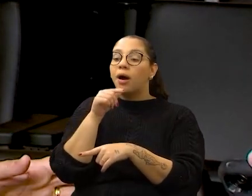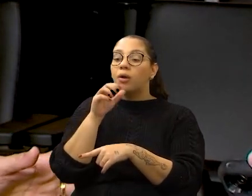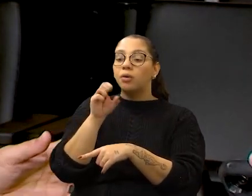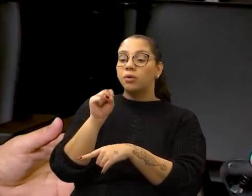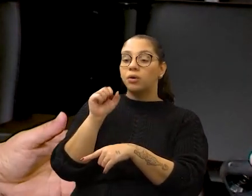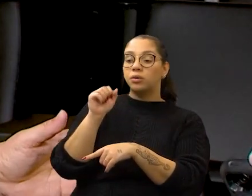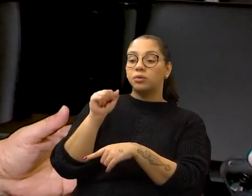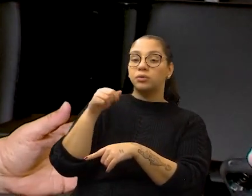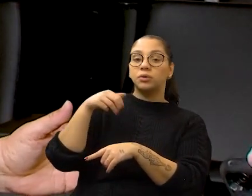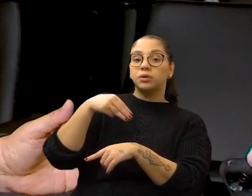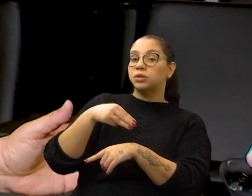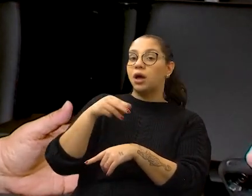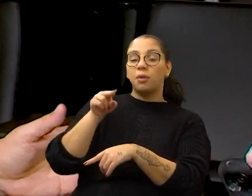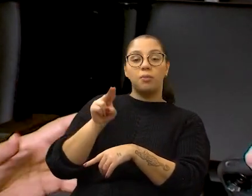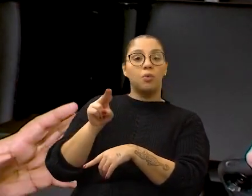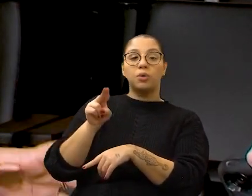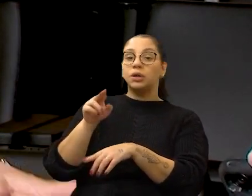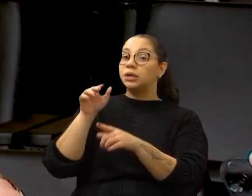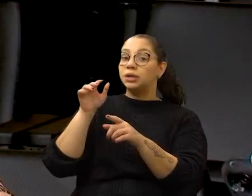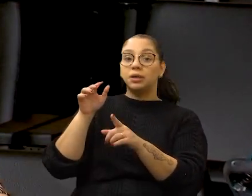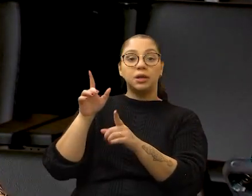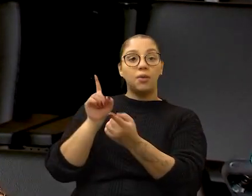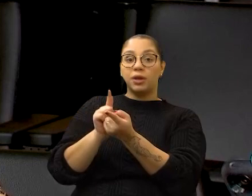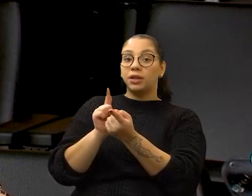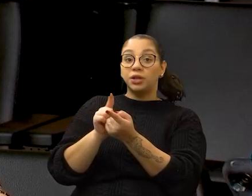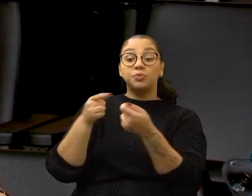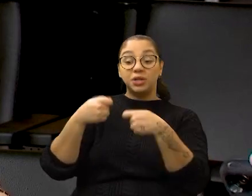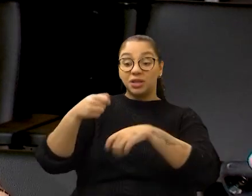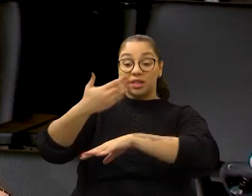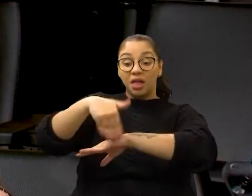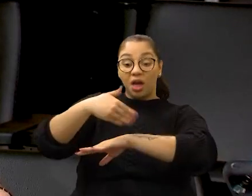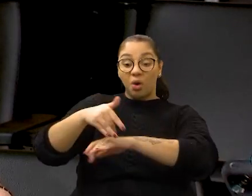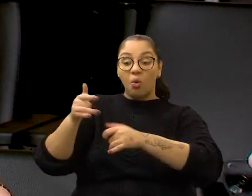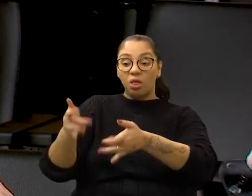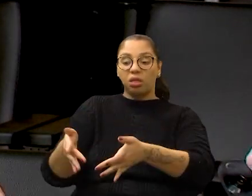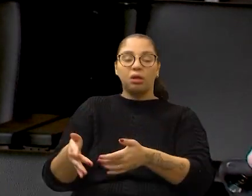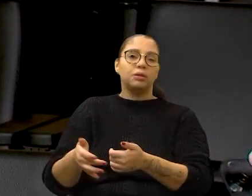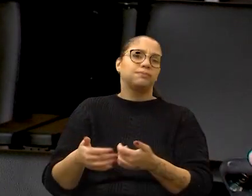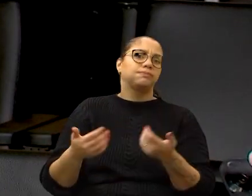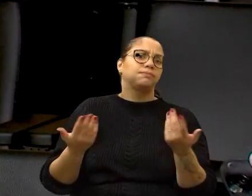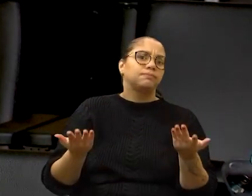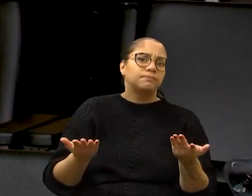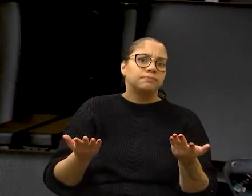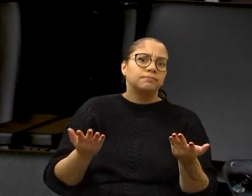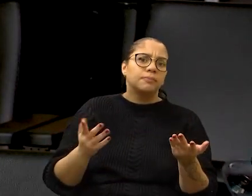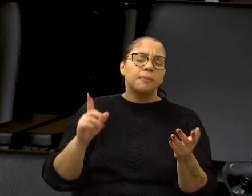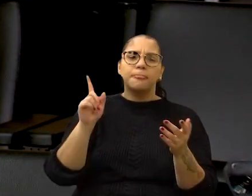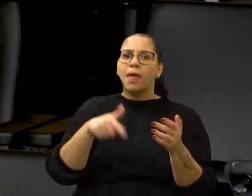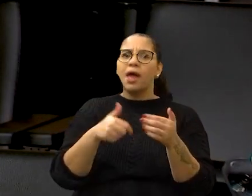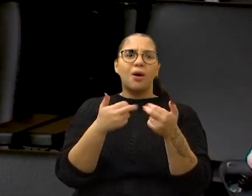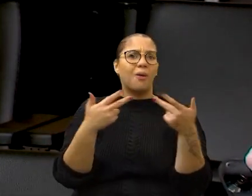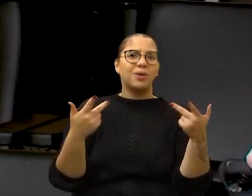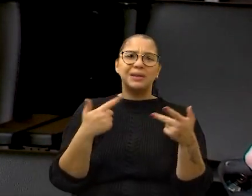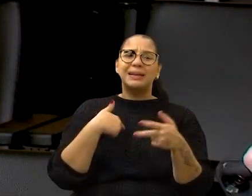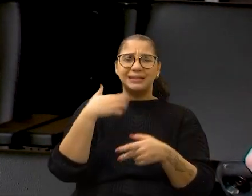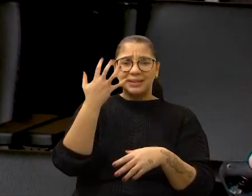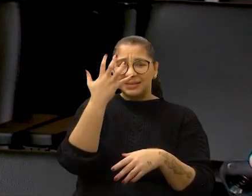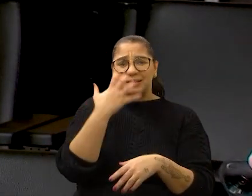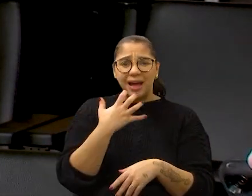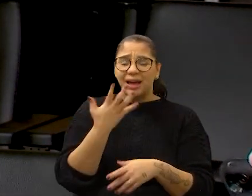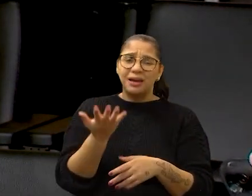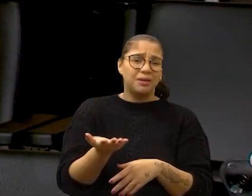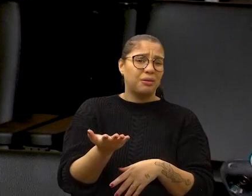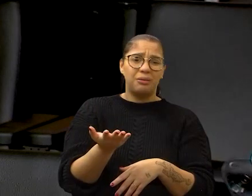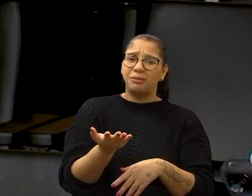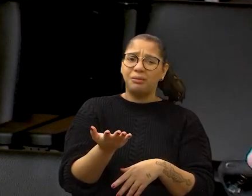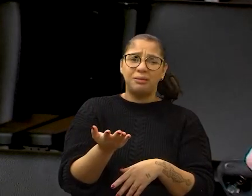o SAMU já não pega, tem que ficar na rua. Então são coisas que, assim, para mim, sinceramente,